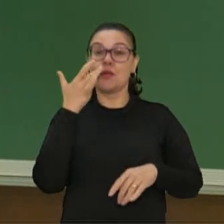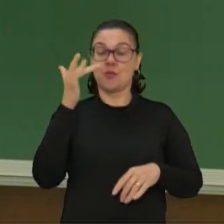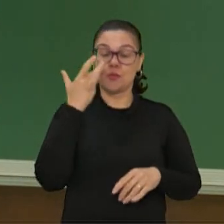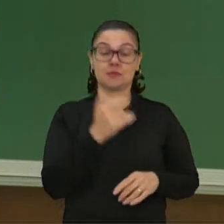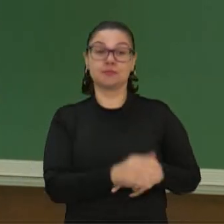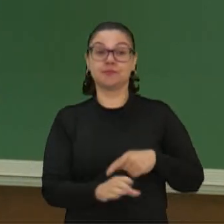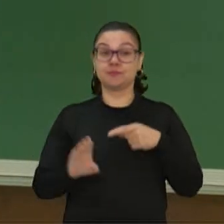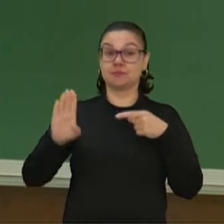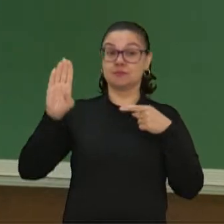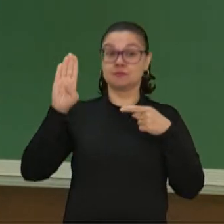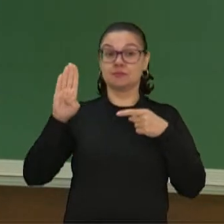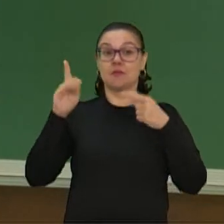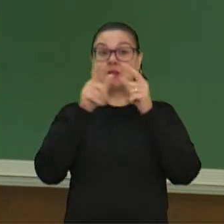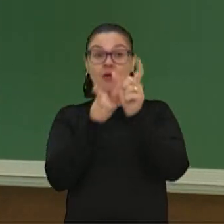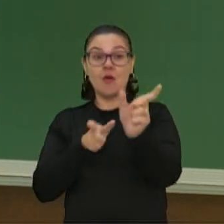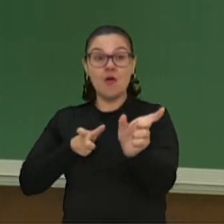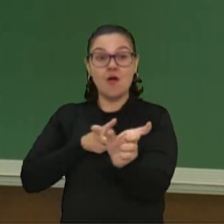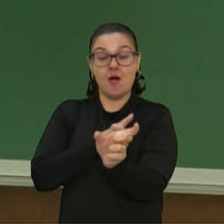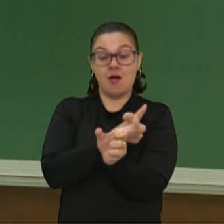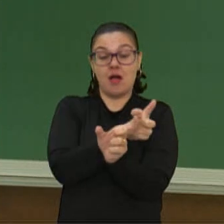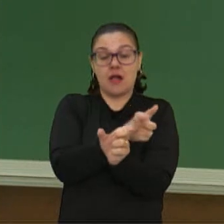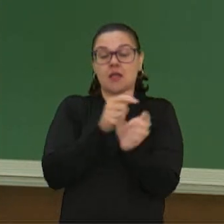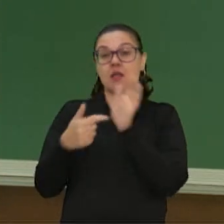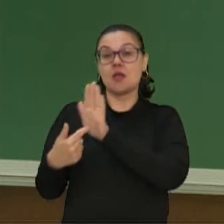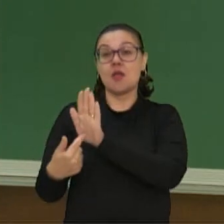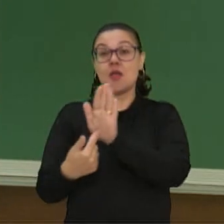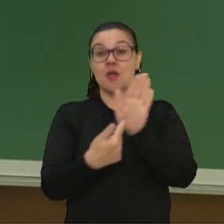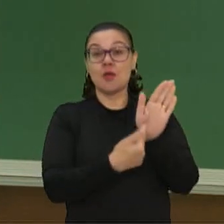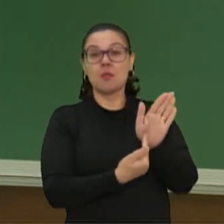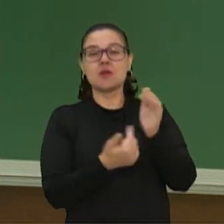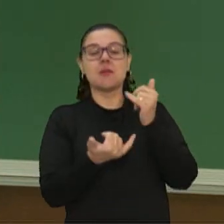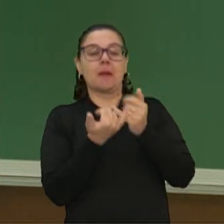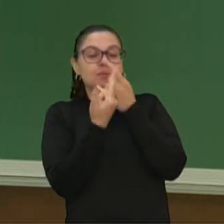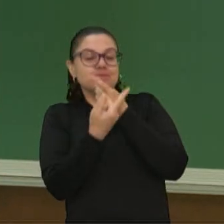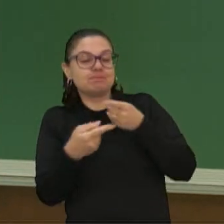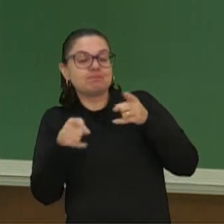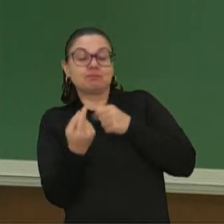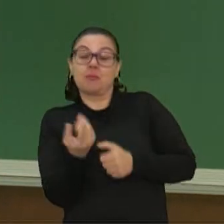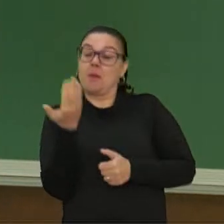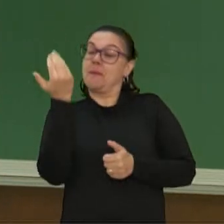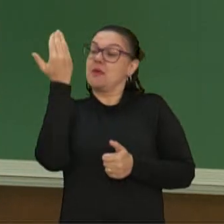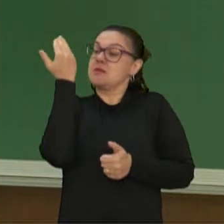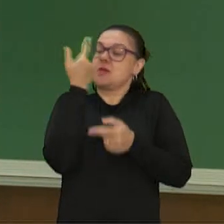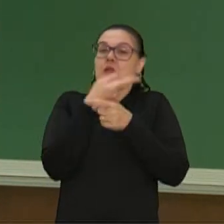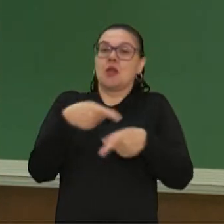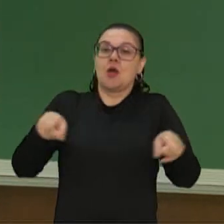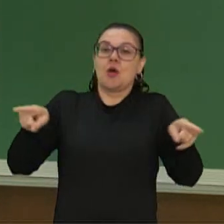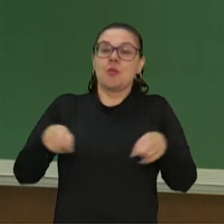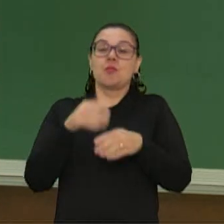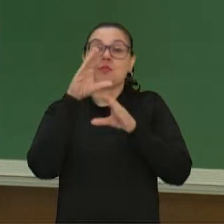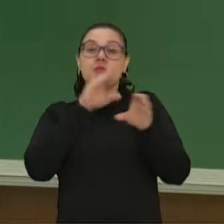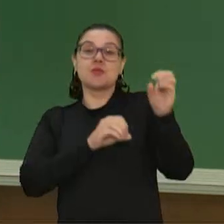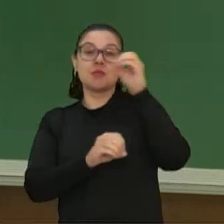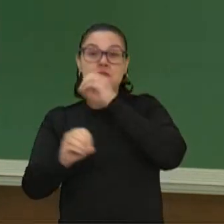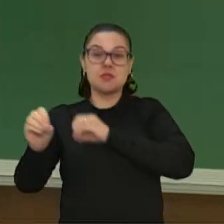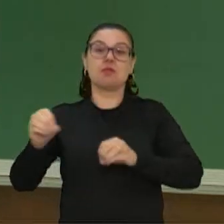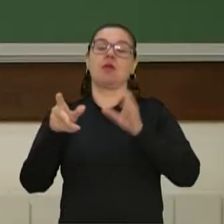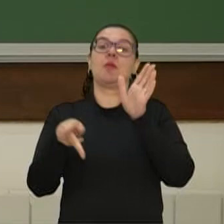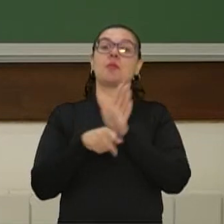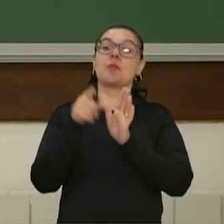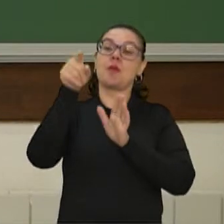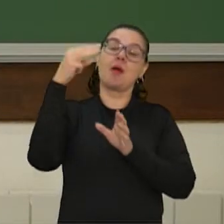Letra B. No plano semântico, a inversão reproduz a musicalidade das antigas cantigas orais das minas de